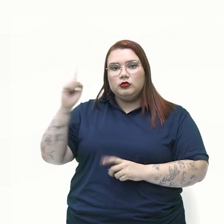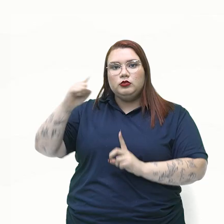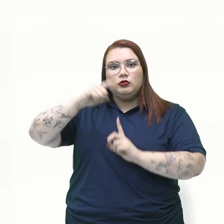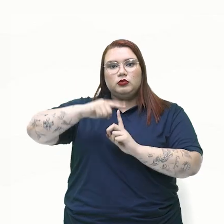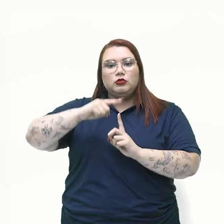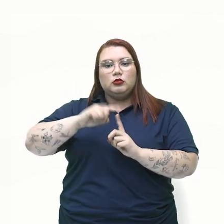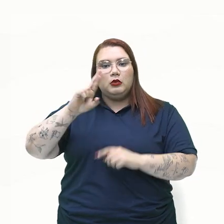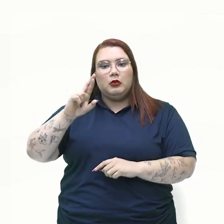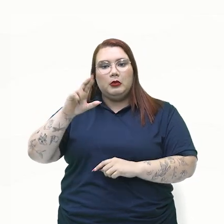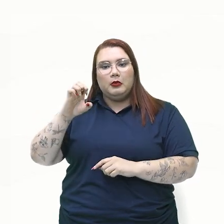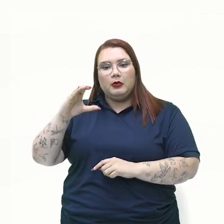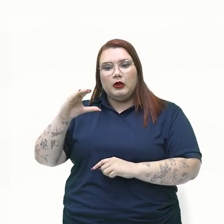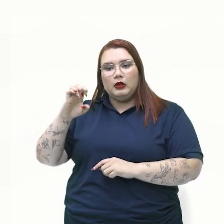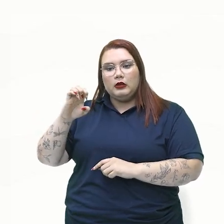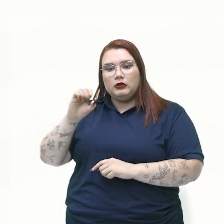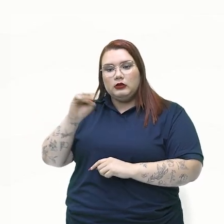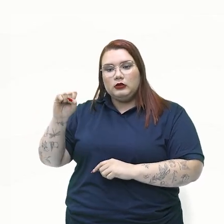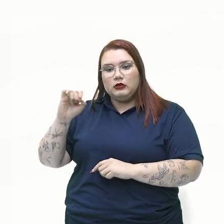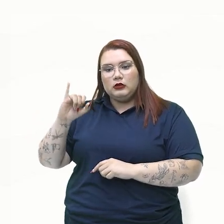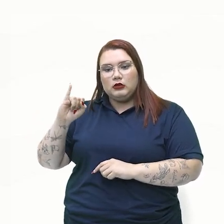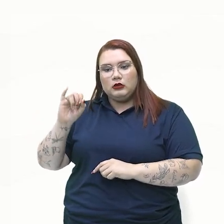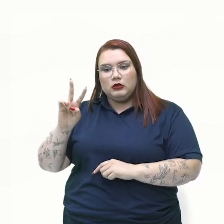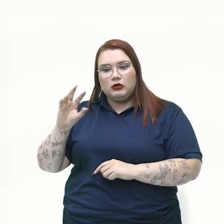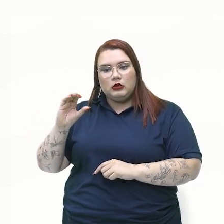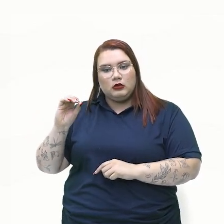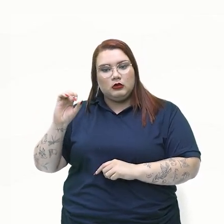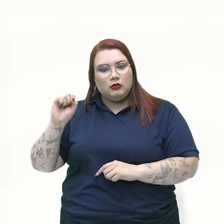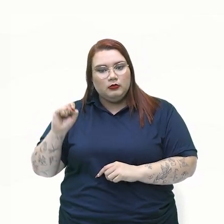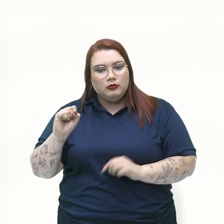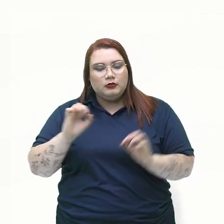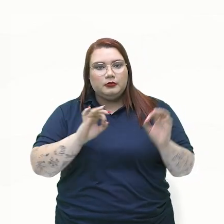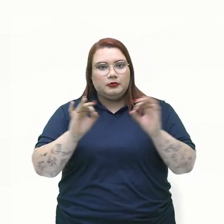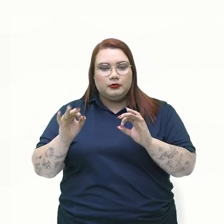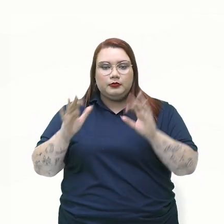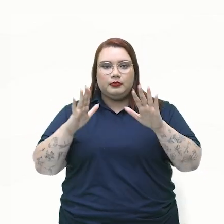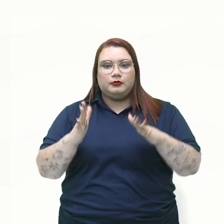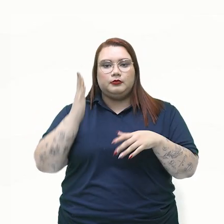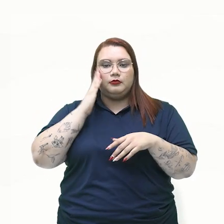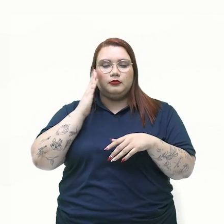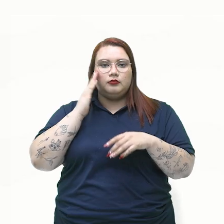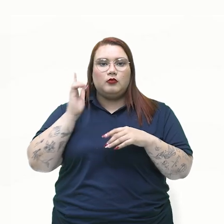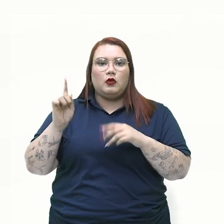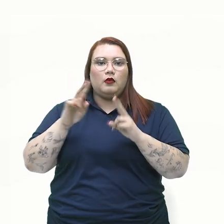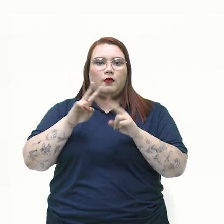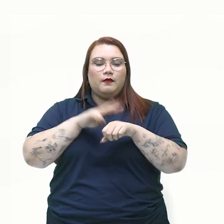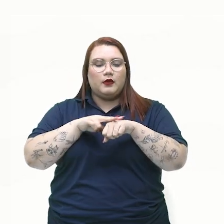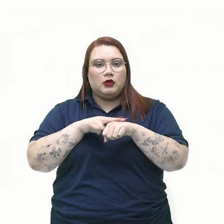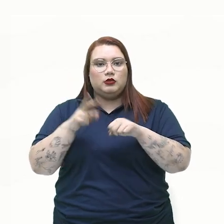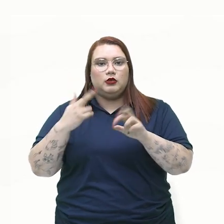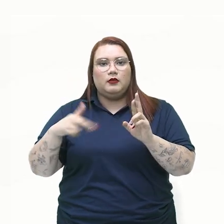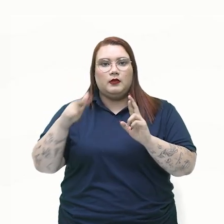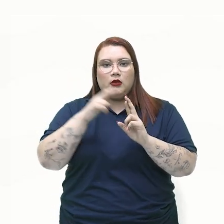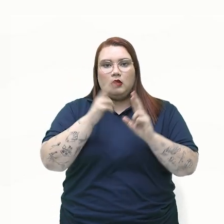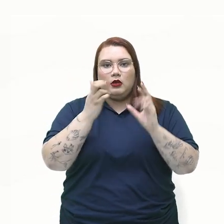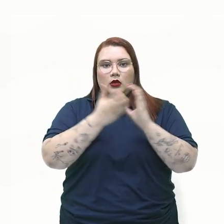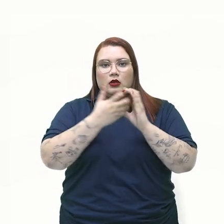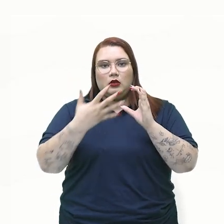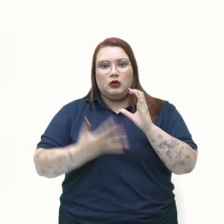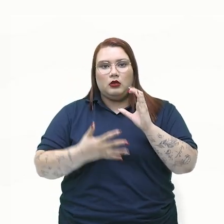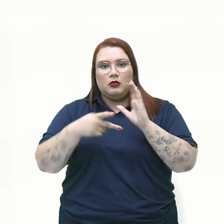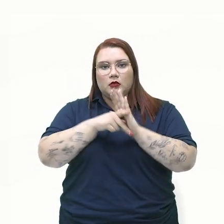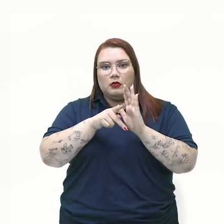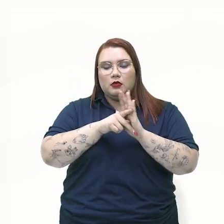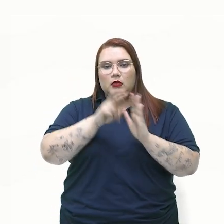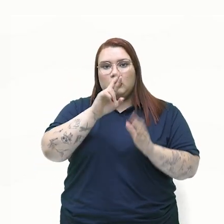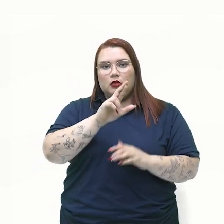são os recessivos. E no caso do recessivo, a gente já sabe que a ervilha verde está considerada como uma característica